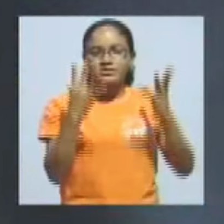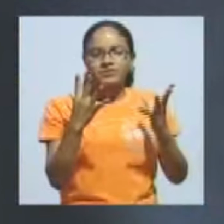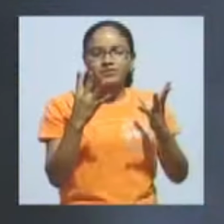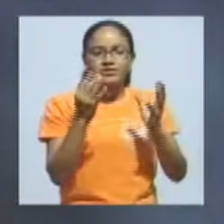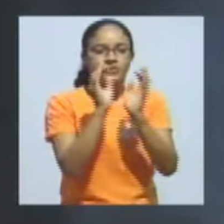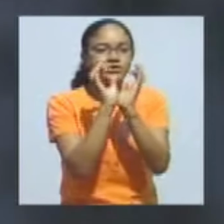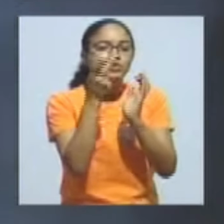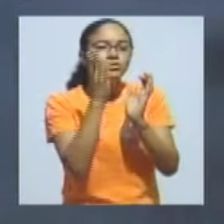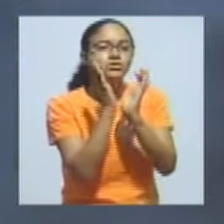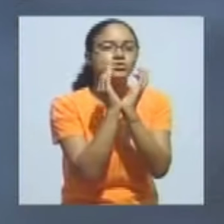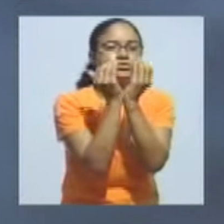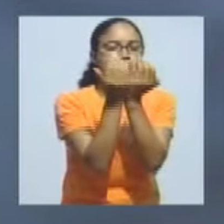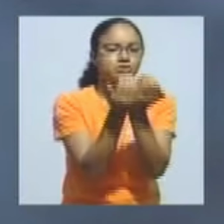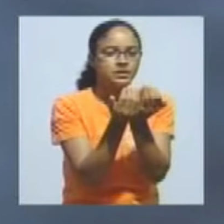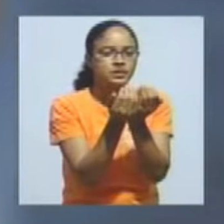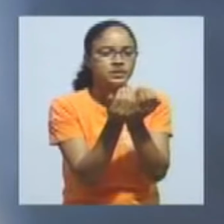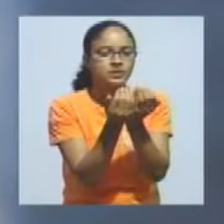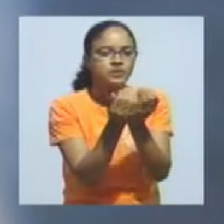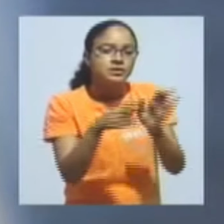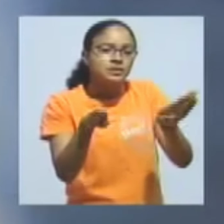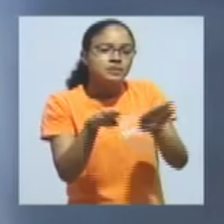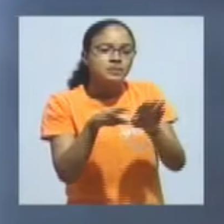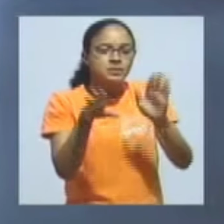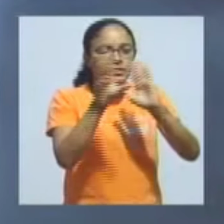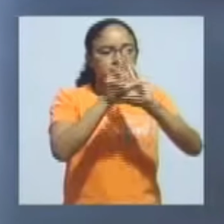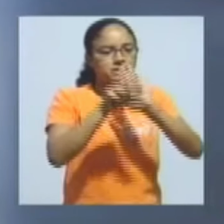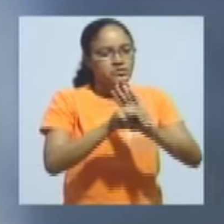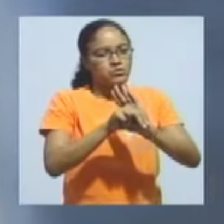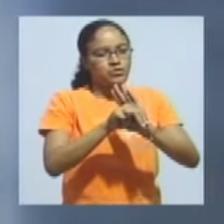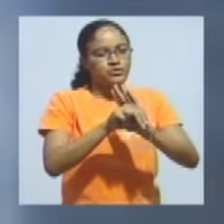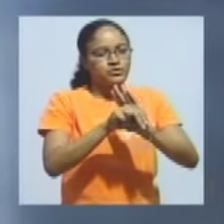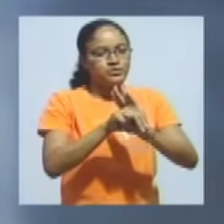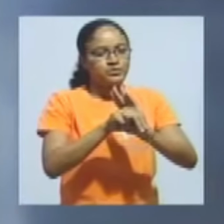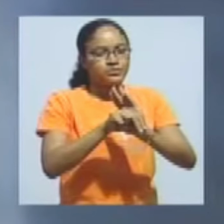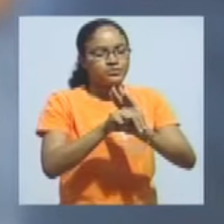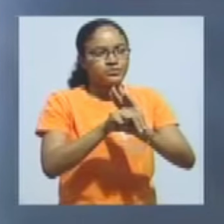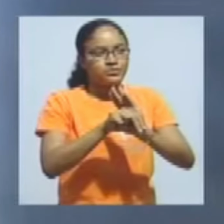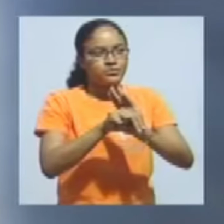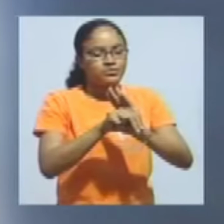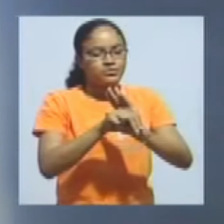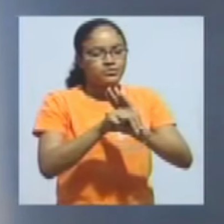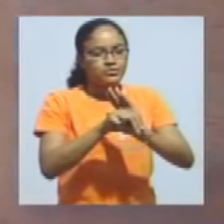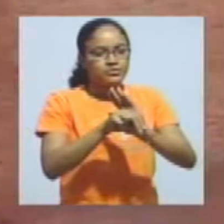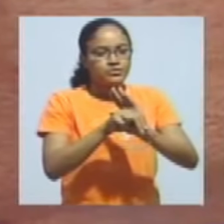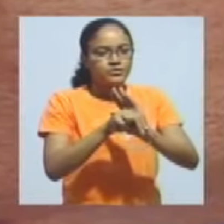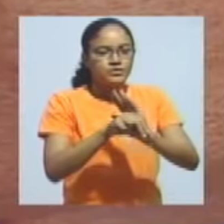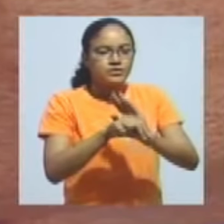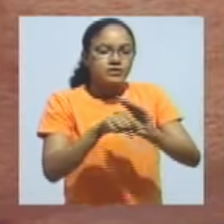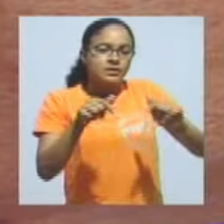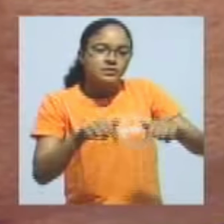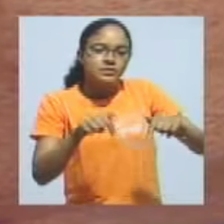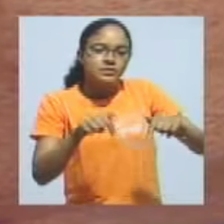Betânia, Canção Nova. E interessante que também aqui eu estou com os dois carismas presentes, esse seminarista precioso